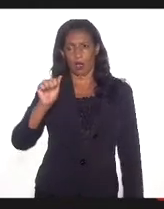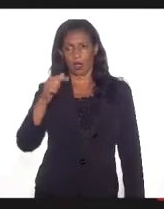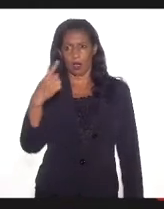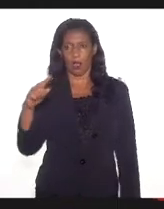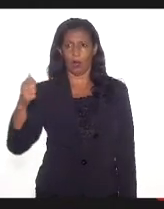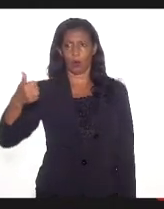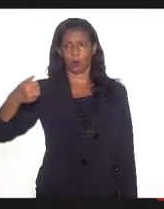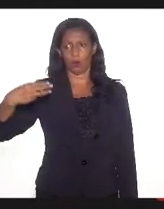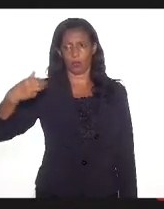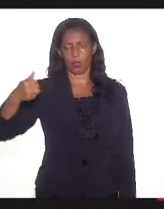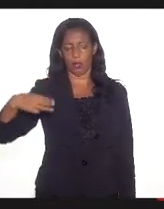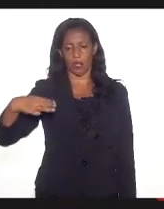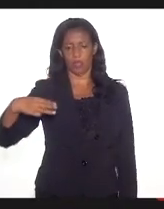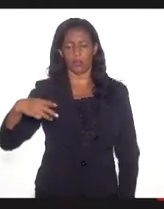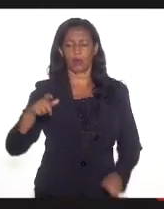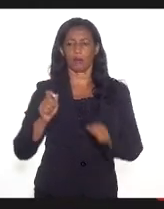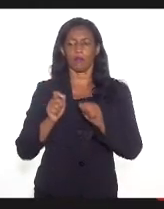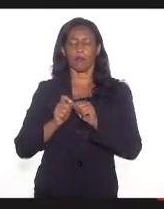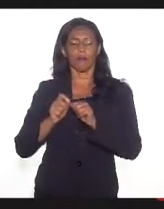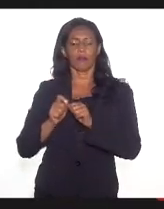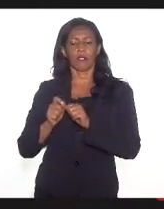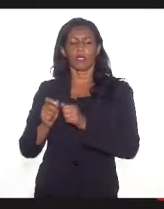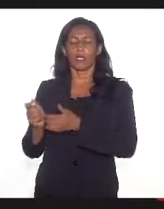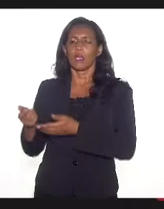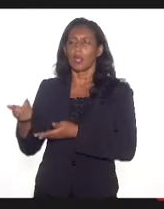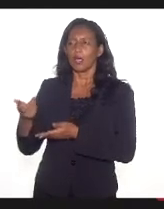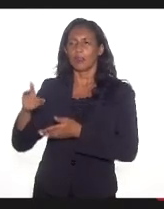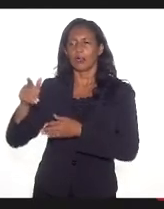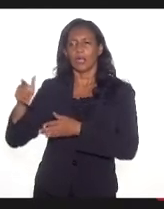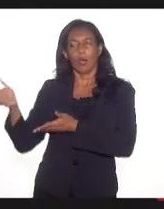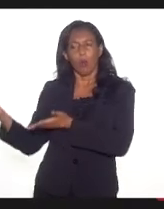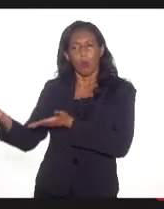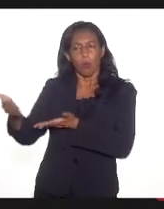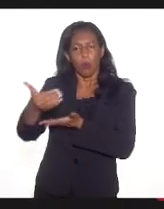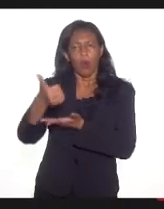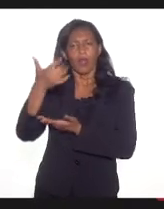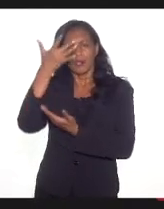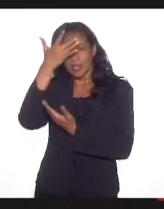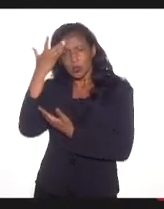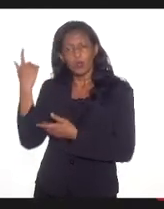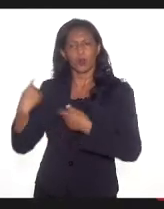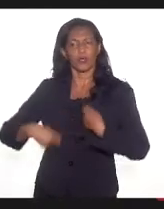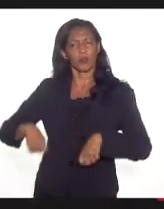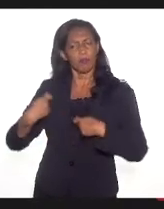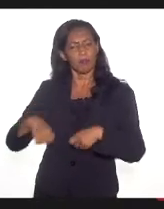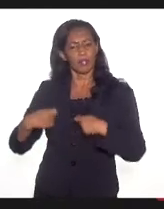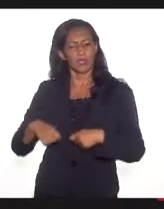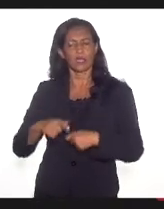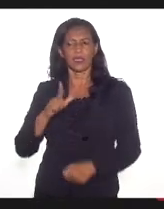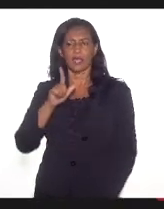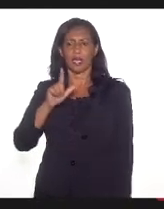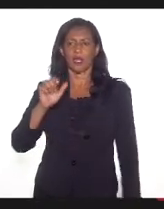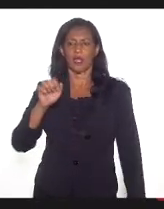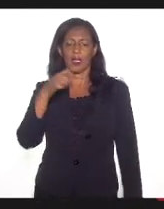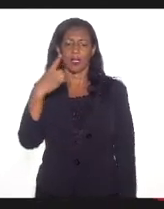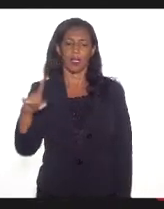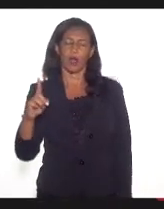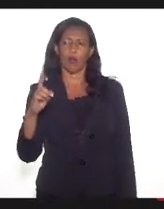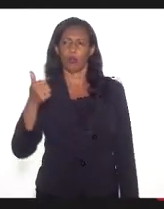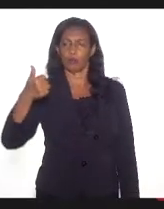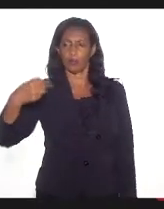fazer esse apanhado dessa população que usa esse equipamento. A Leão 13 tem